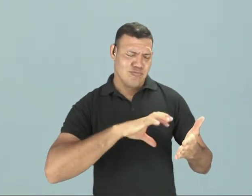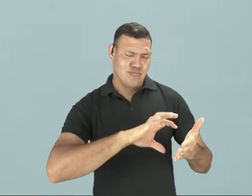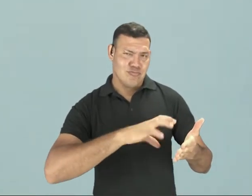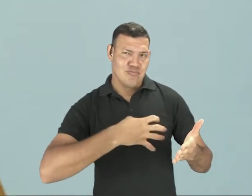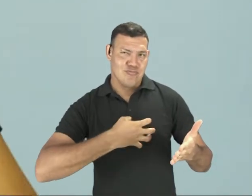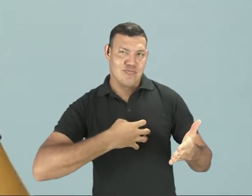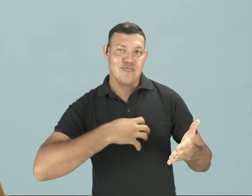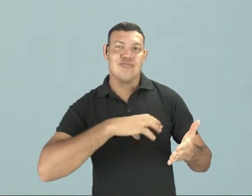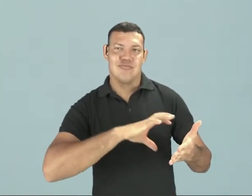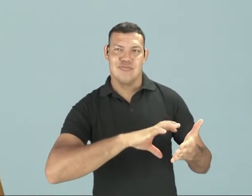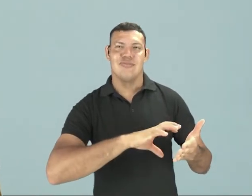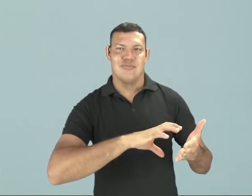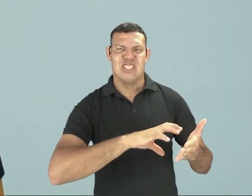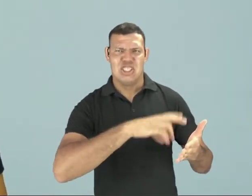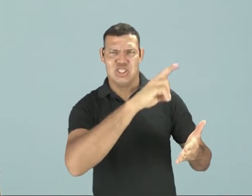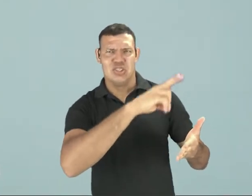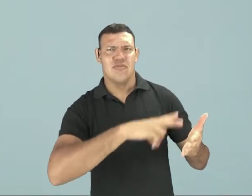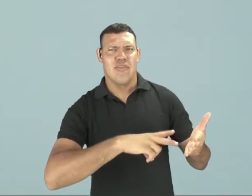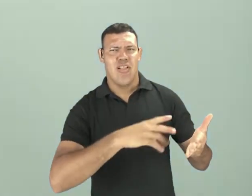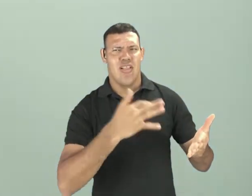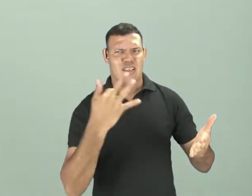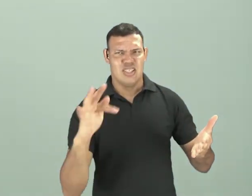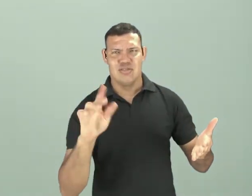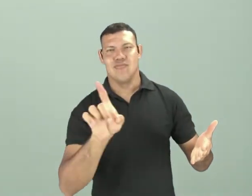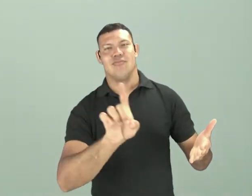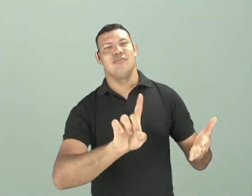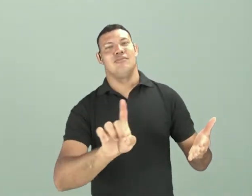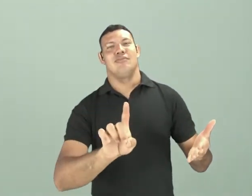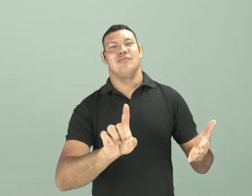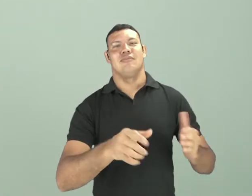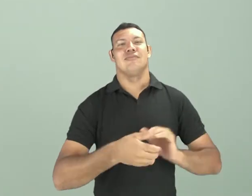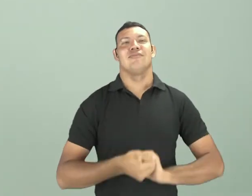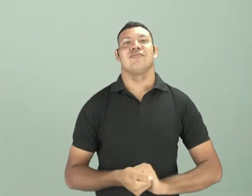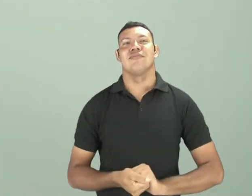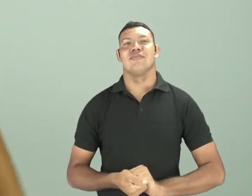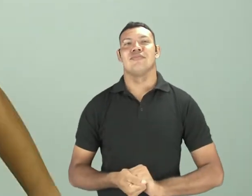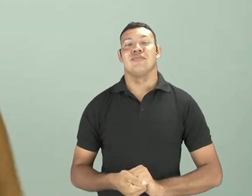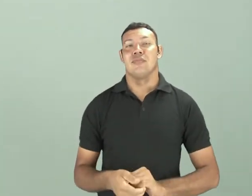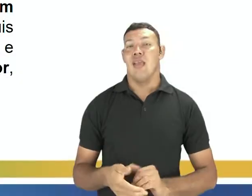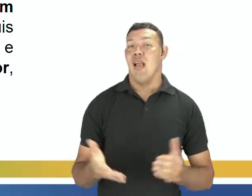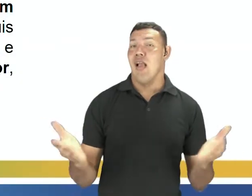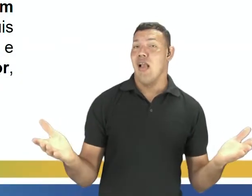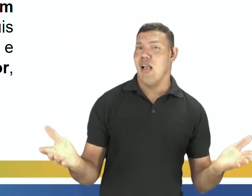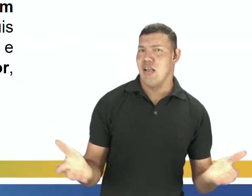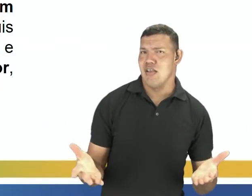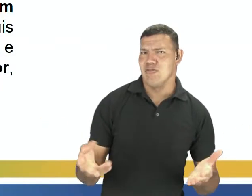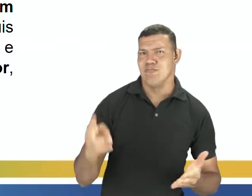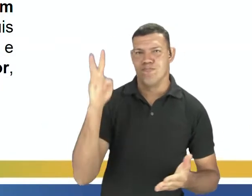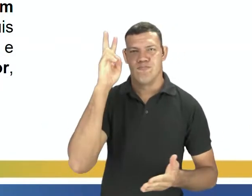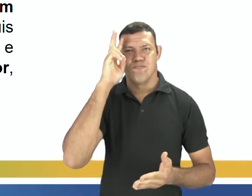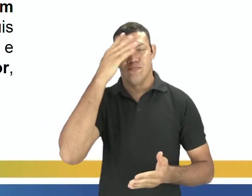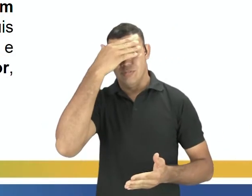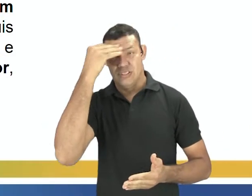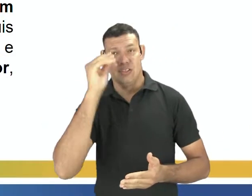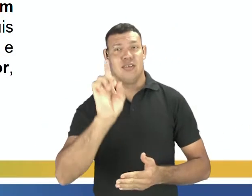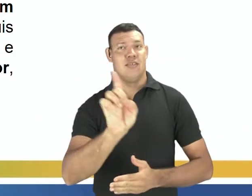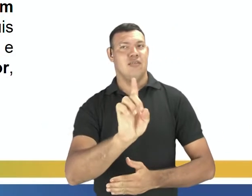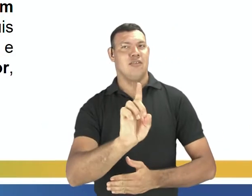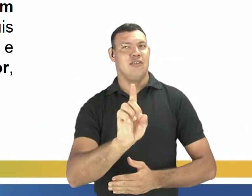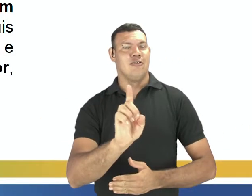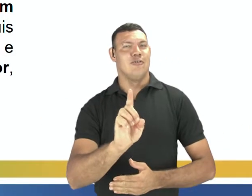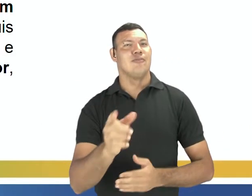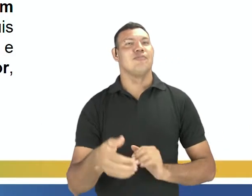mas não significa dizer que ele esteja sentindo realmente. Vamos lá, para não esquecer. Eu trouxe uma citaçãozinha aqui